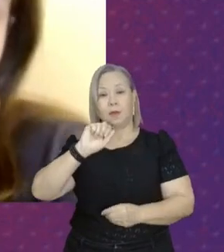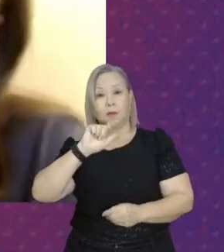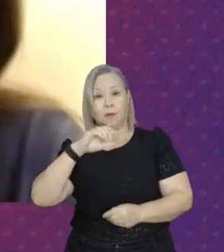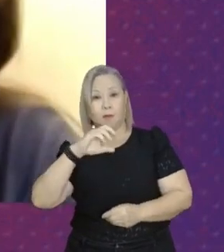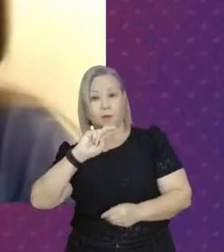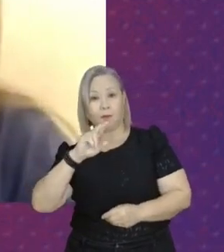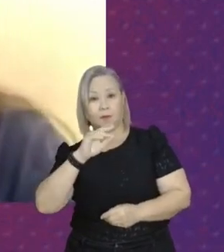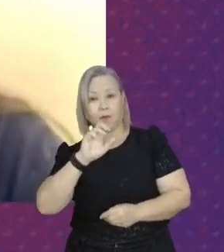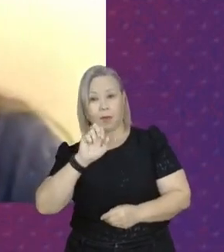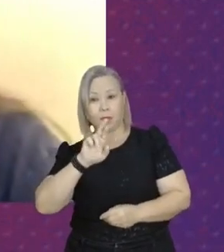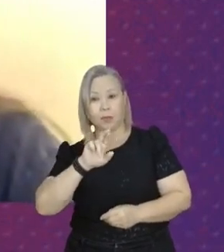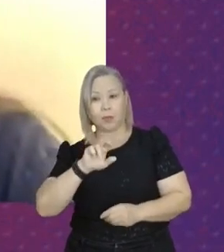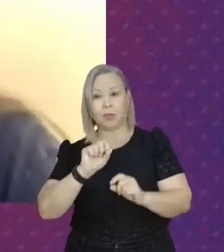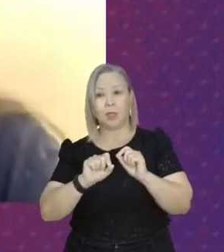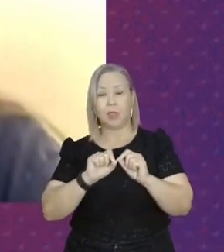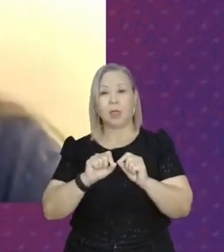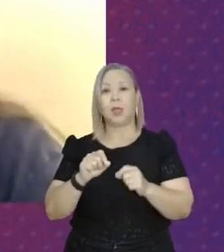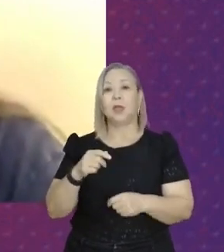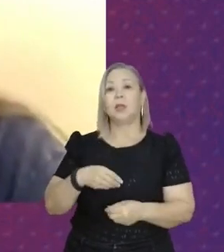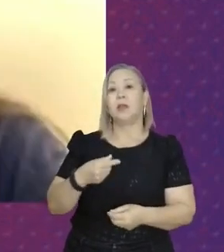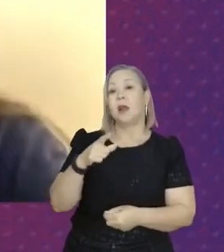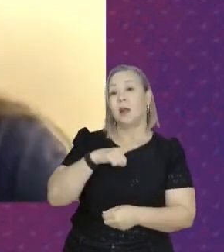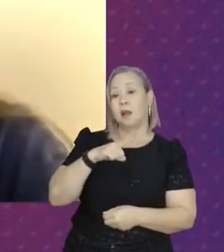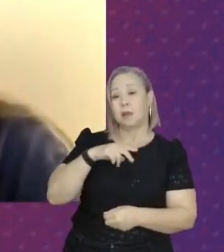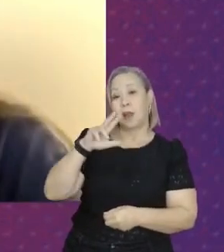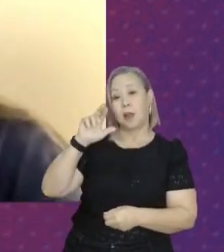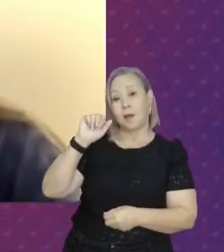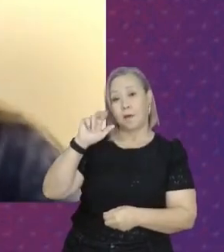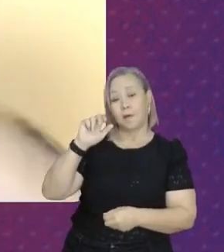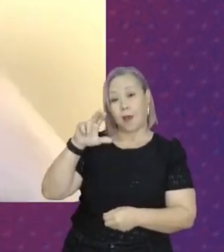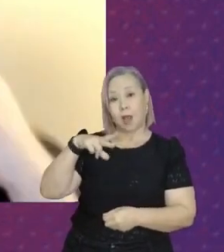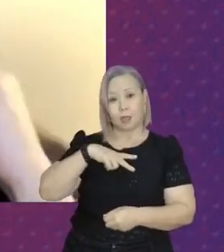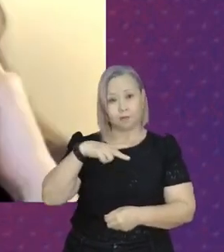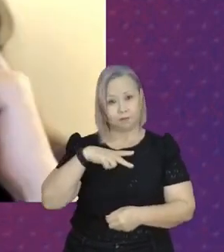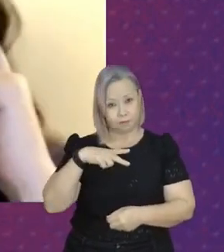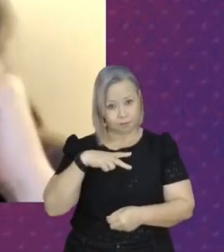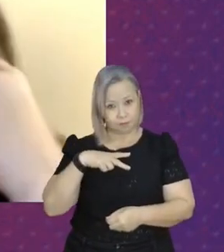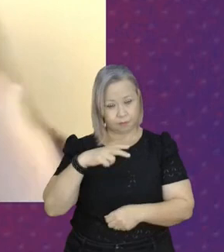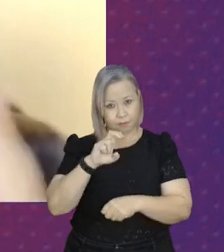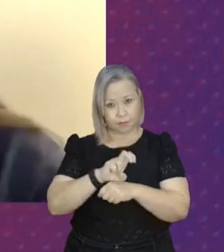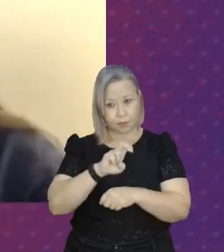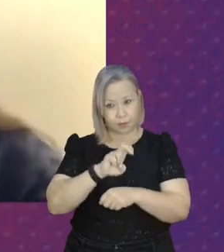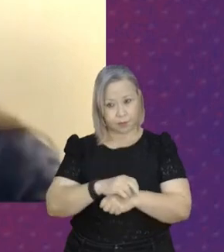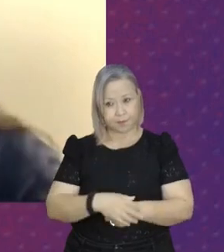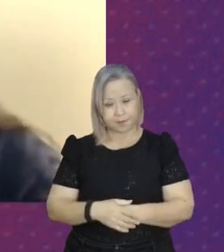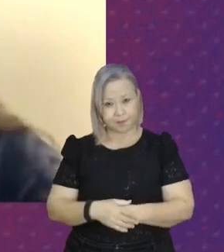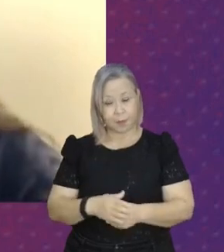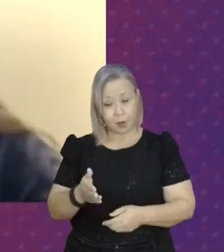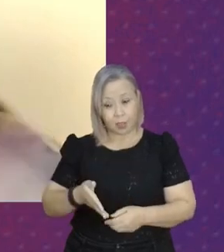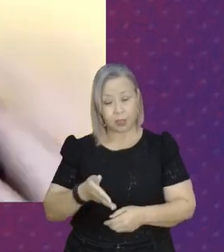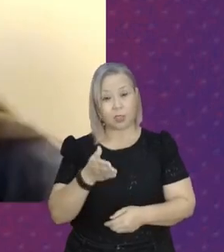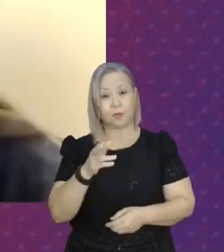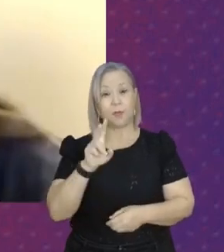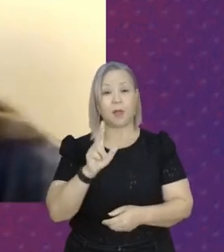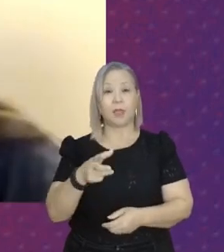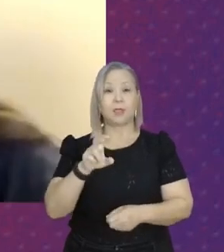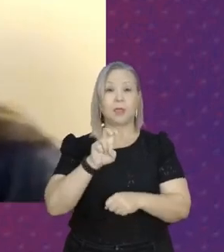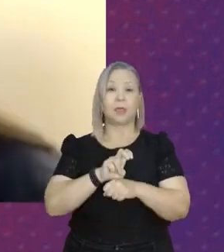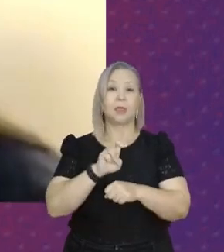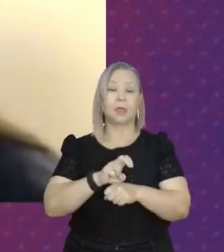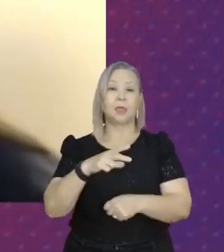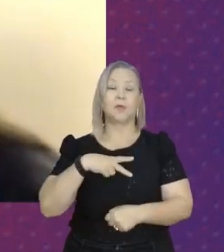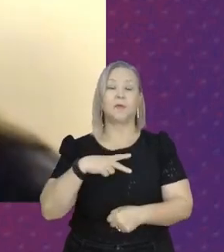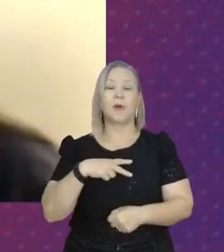é para pagar a vaga numa creche privada, né? Esse complemento que iria direto para essa creche privada. E o que